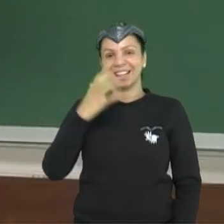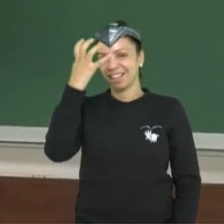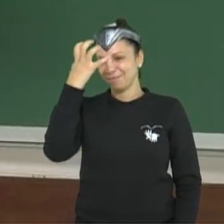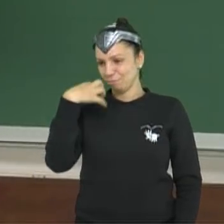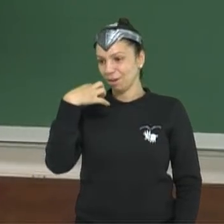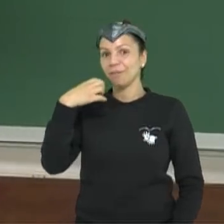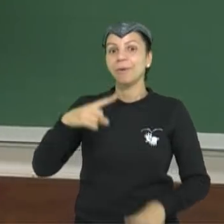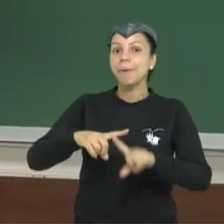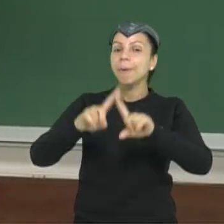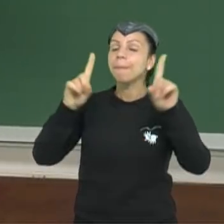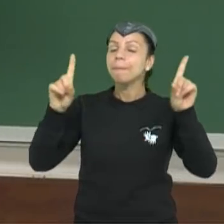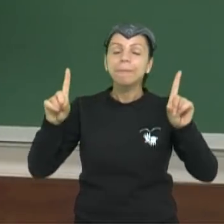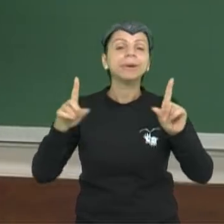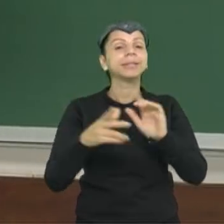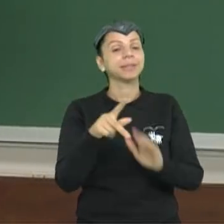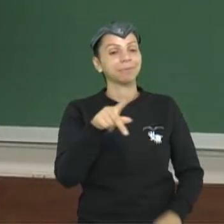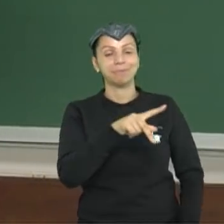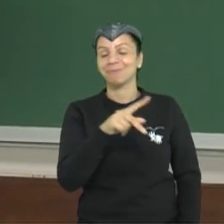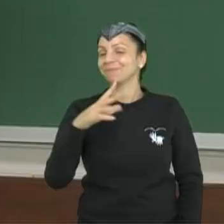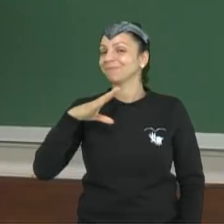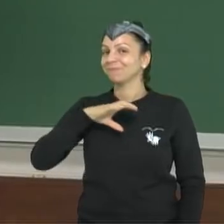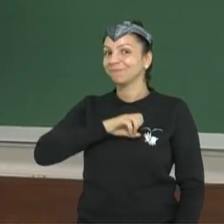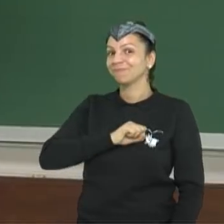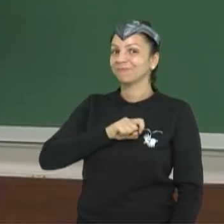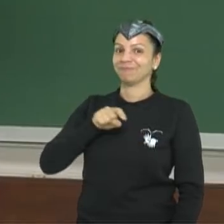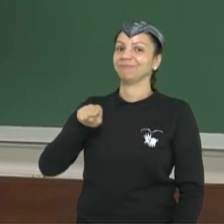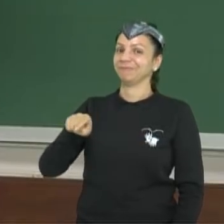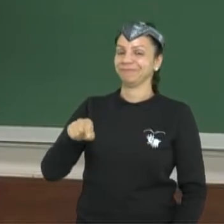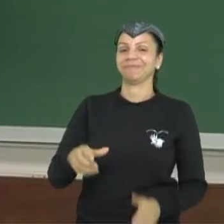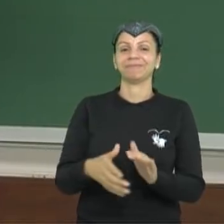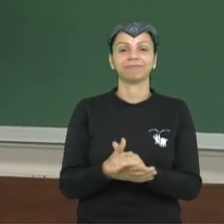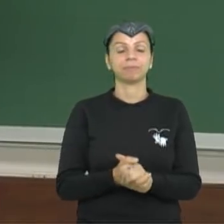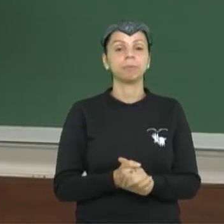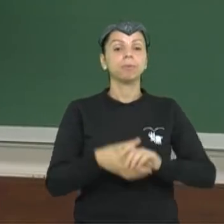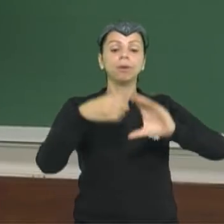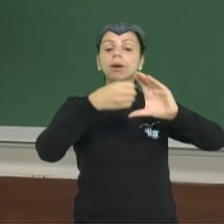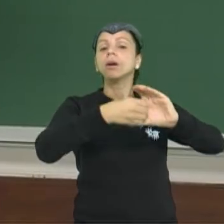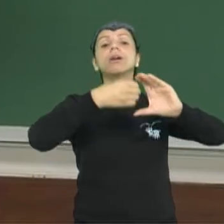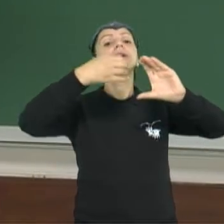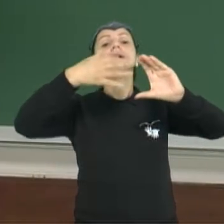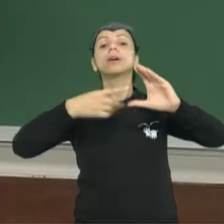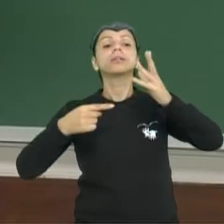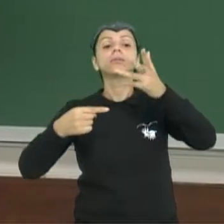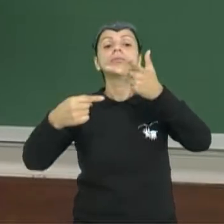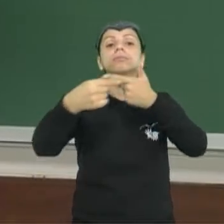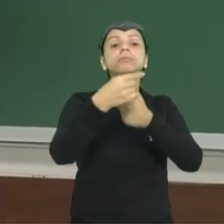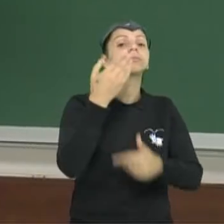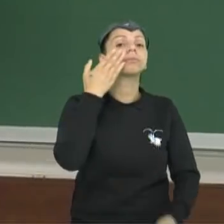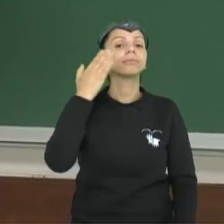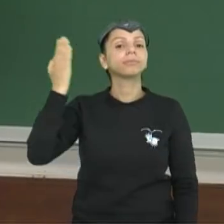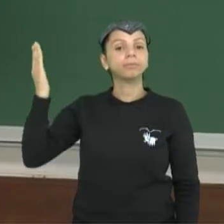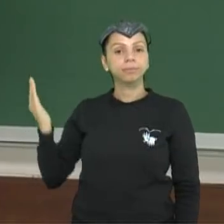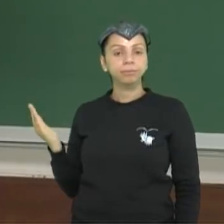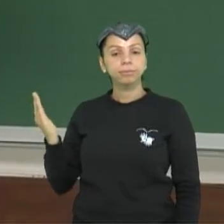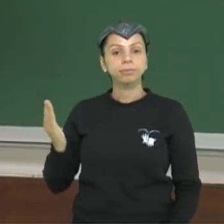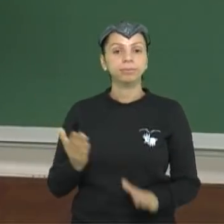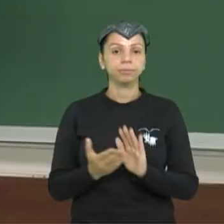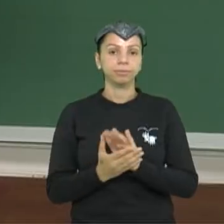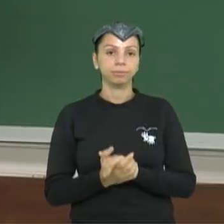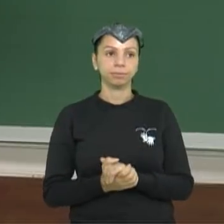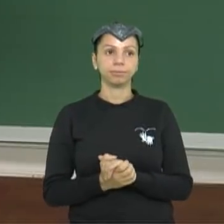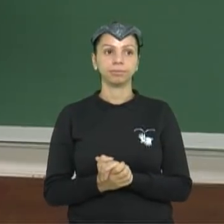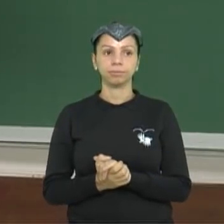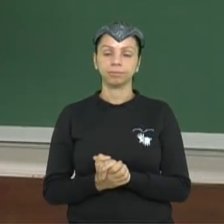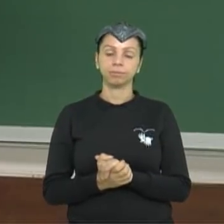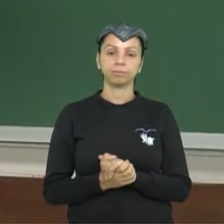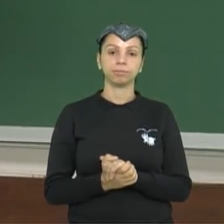brabo, a teacher gosta muito dele. Quais são as características, então, do Hulk? Olha só, ele